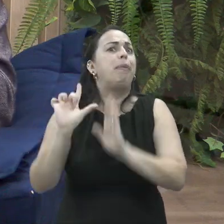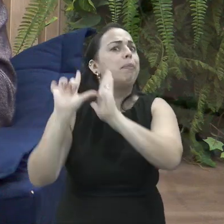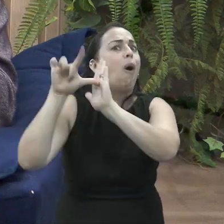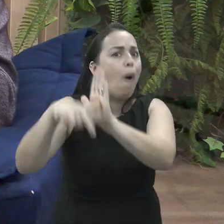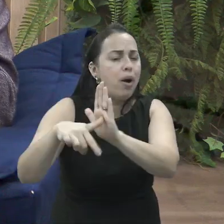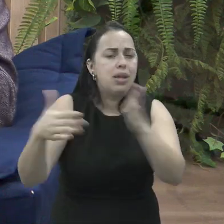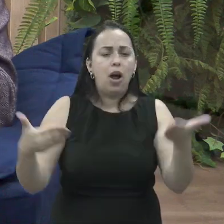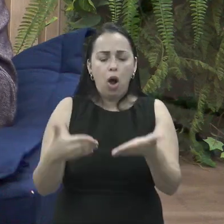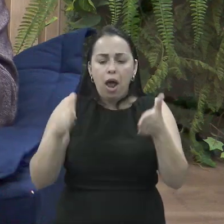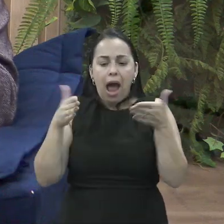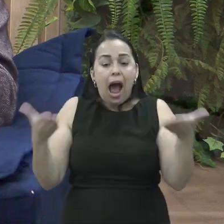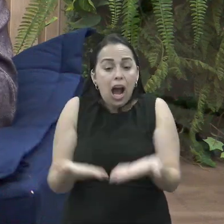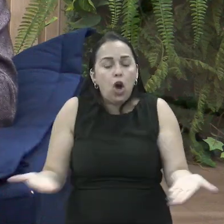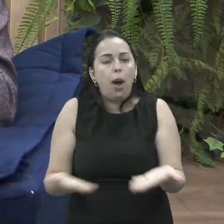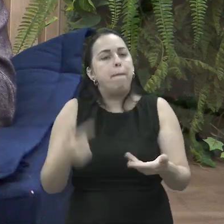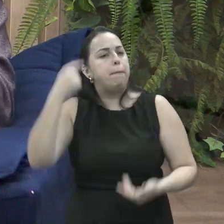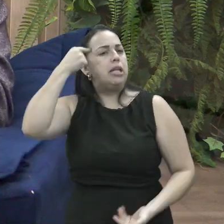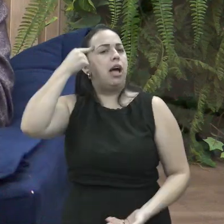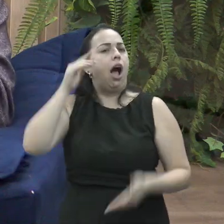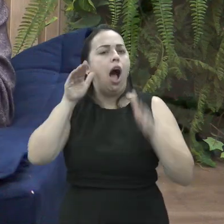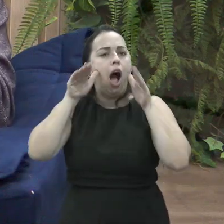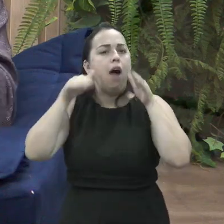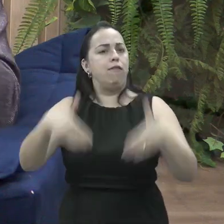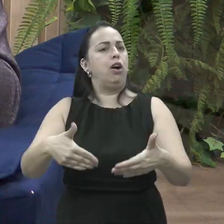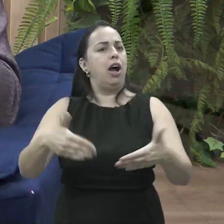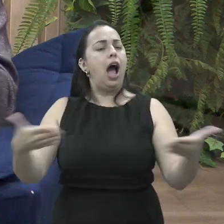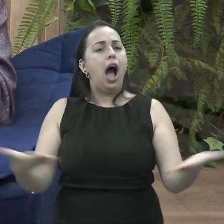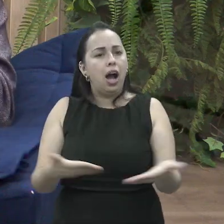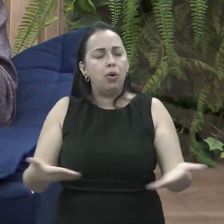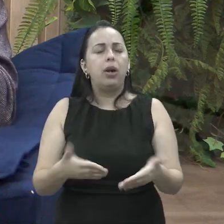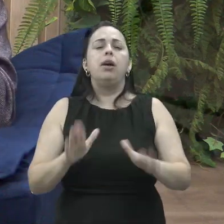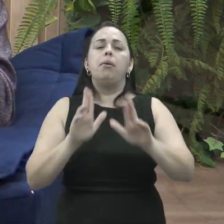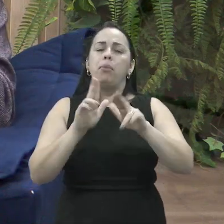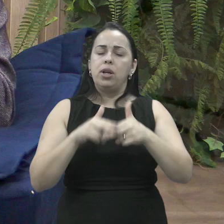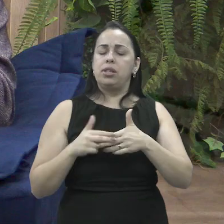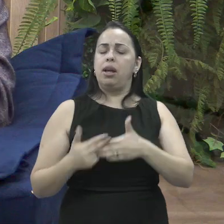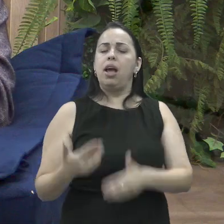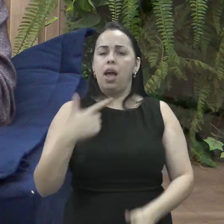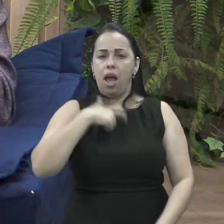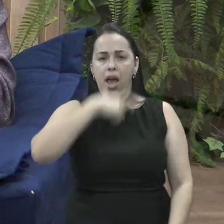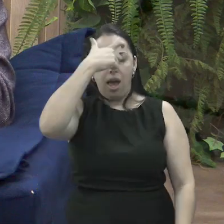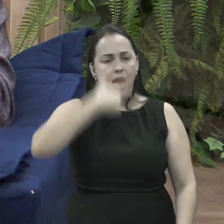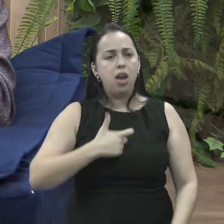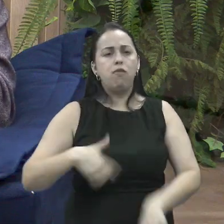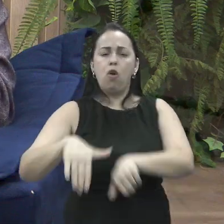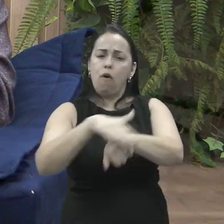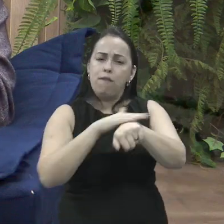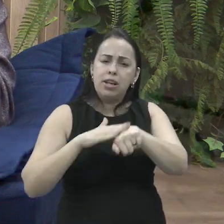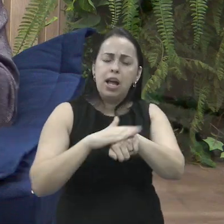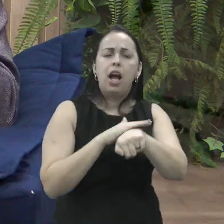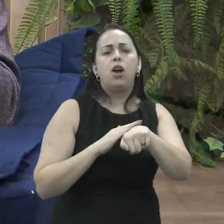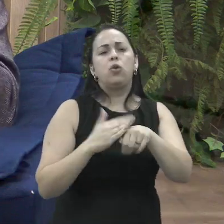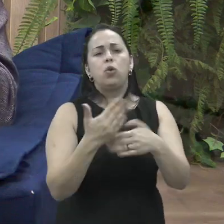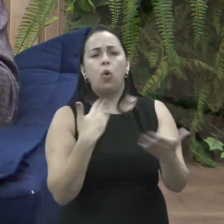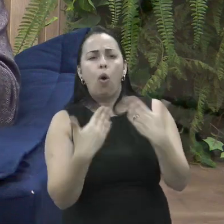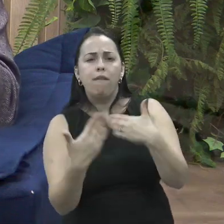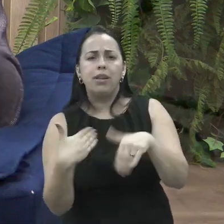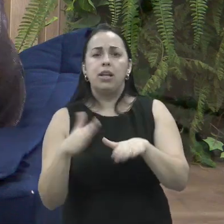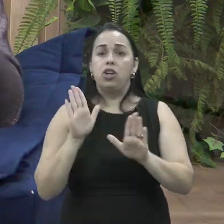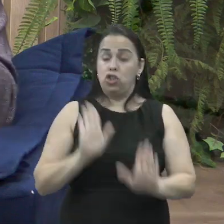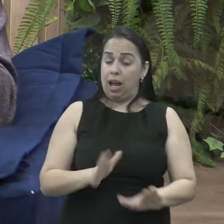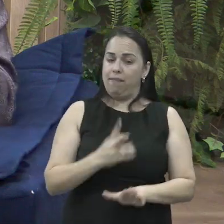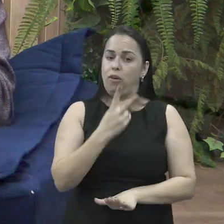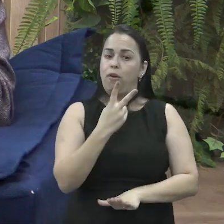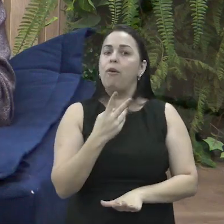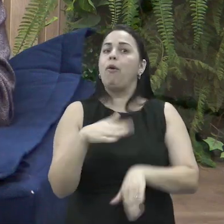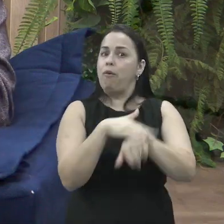pensar na cidade. O que nós temos que fazer pela cidade. Então eu acredito que a minha função vai ser muito do diálogo, conversando com os 21 vereadores, repito, dos